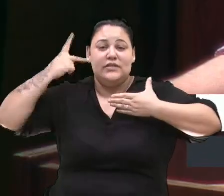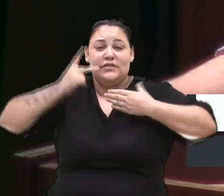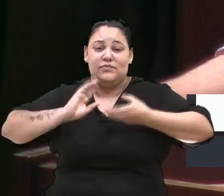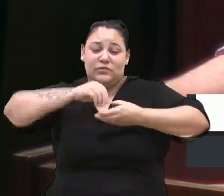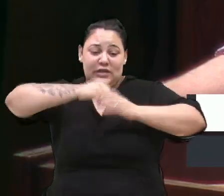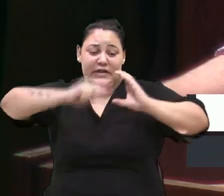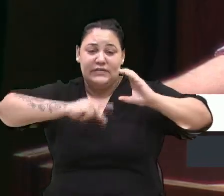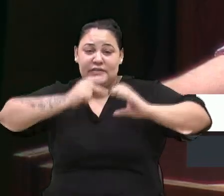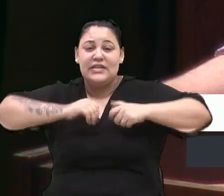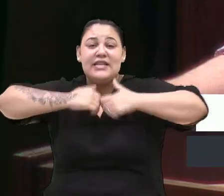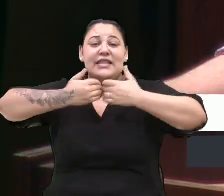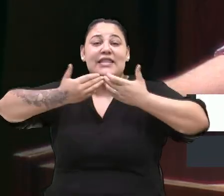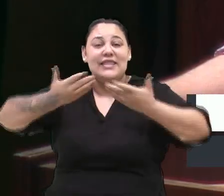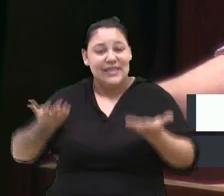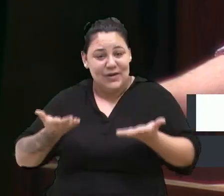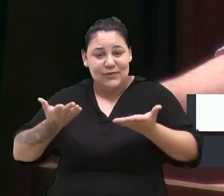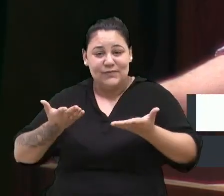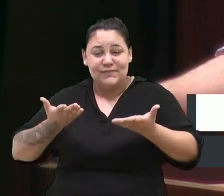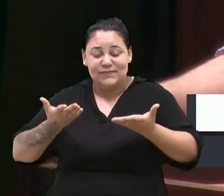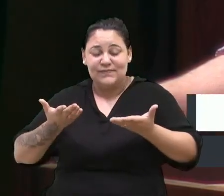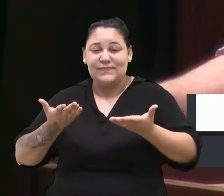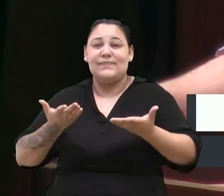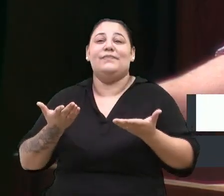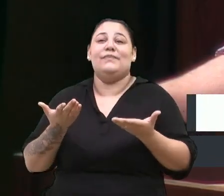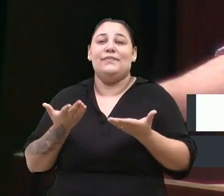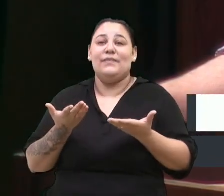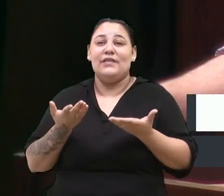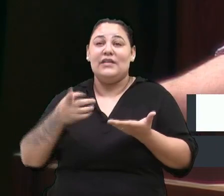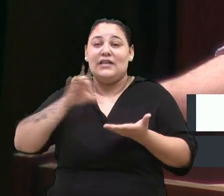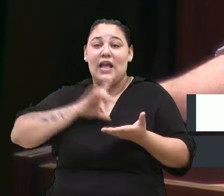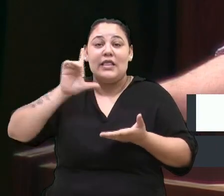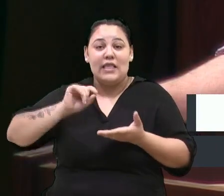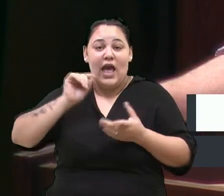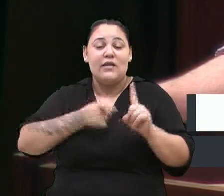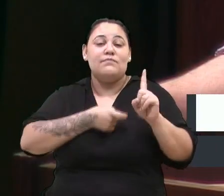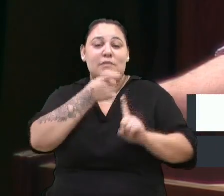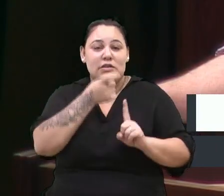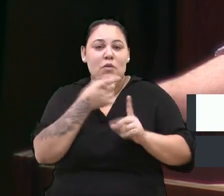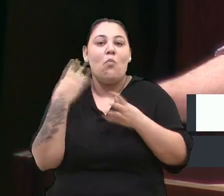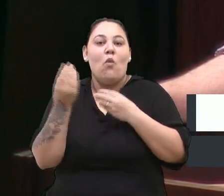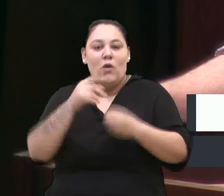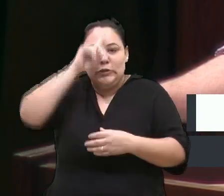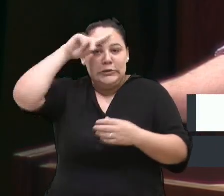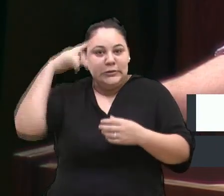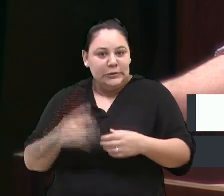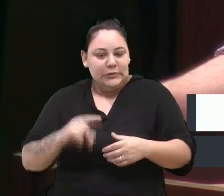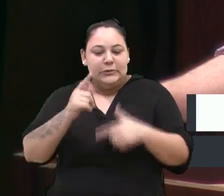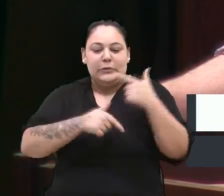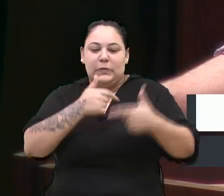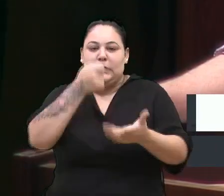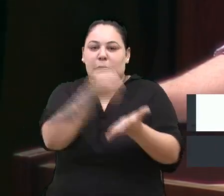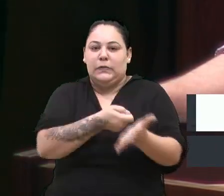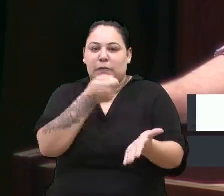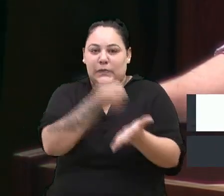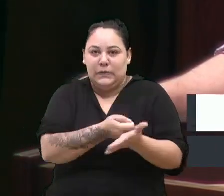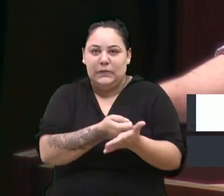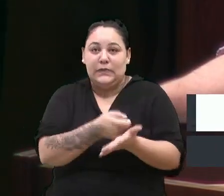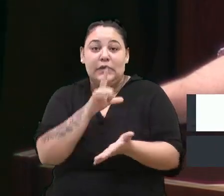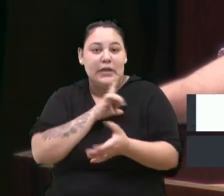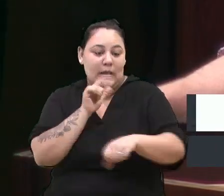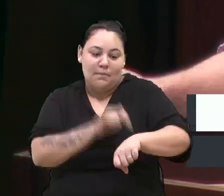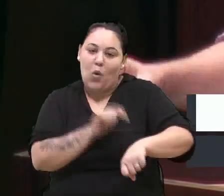Então, são 10 meses aí de muita luta, e eu disse assim, a gente tem pouco